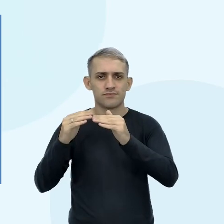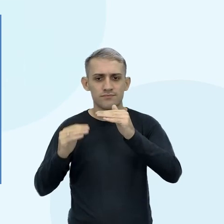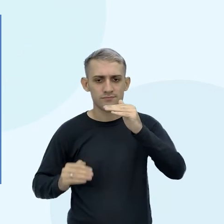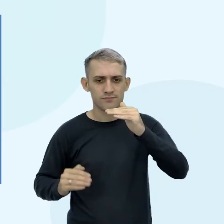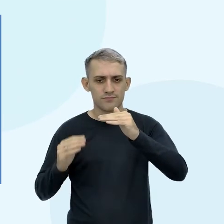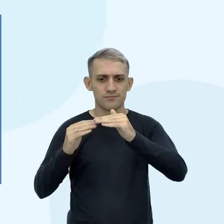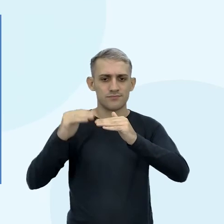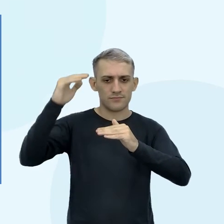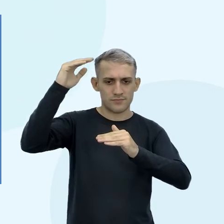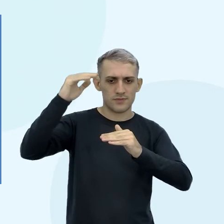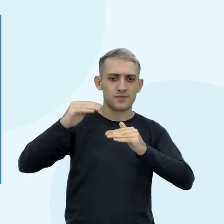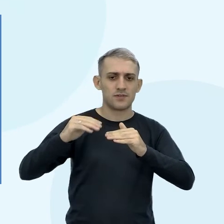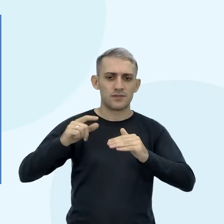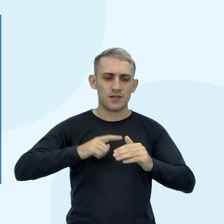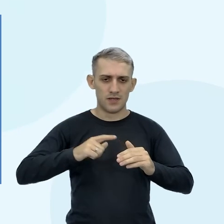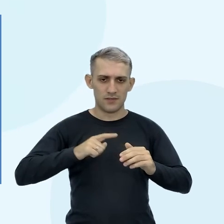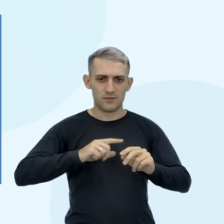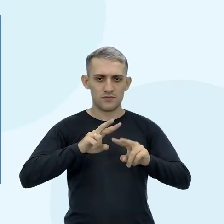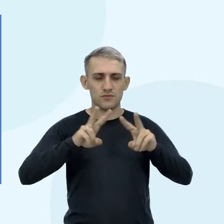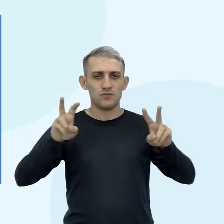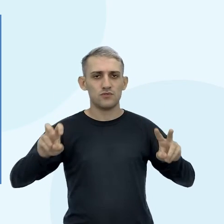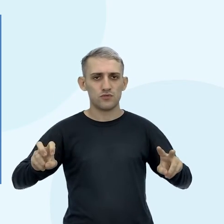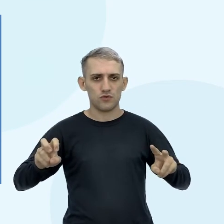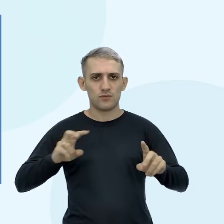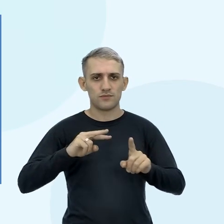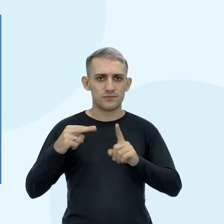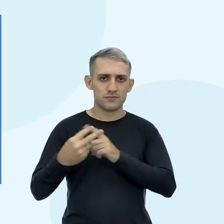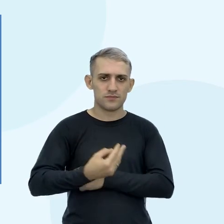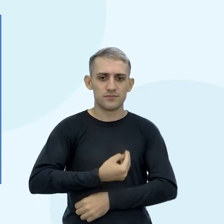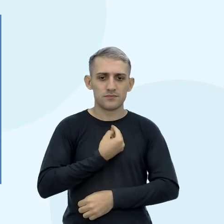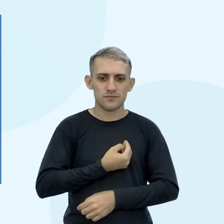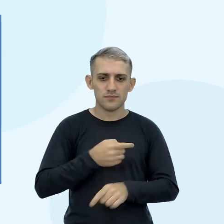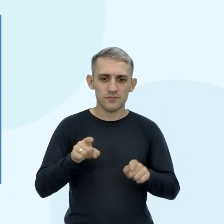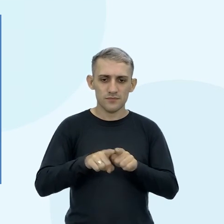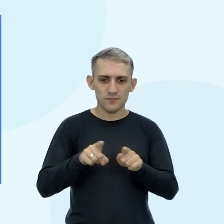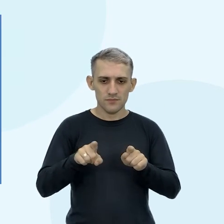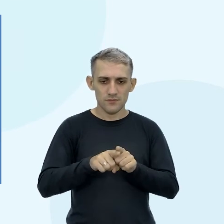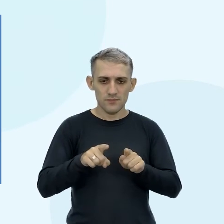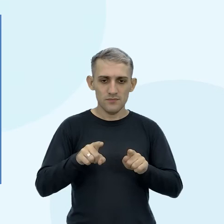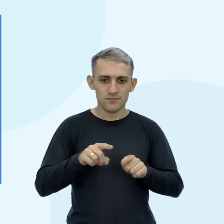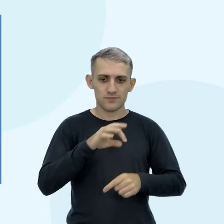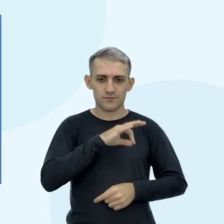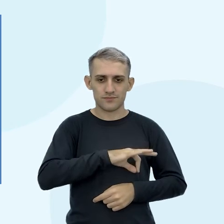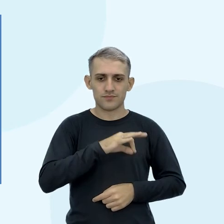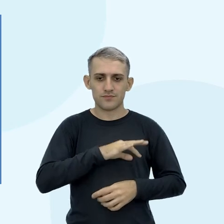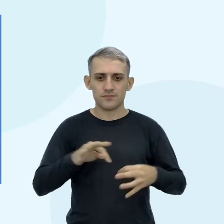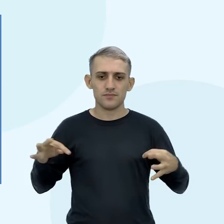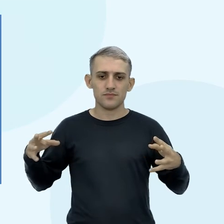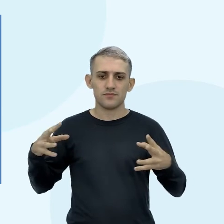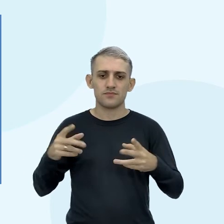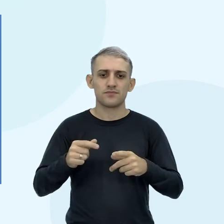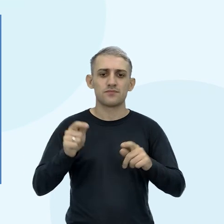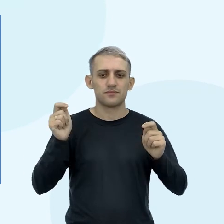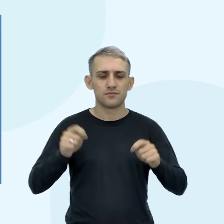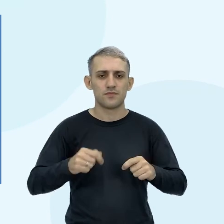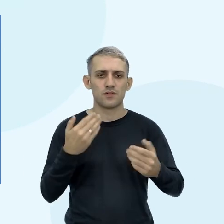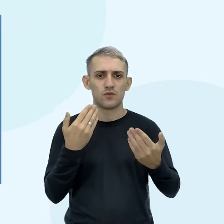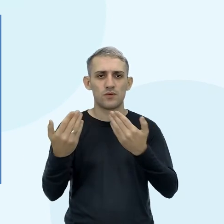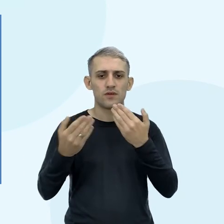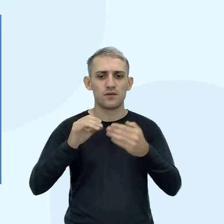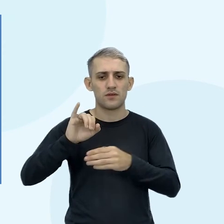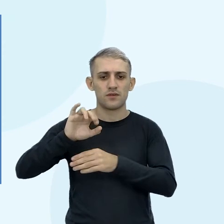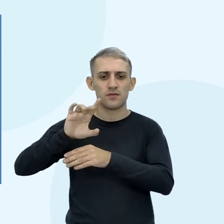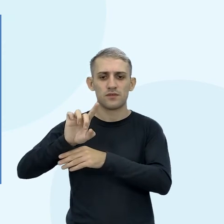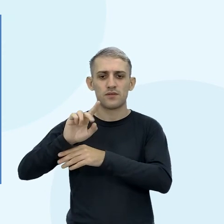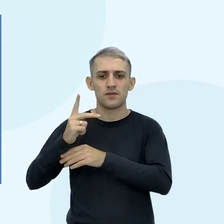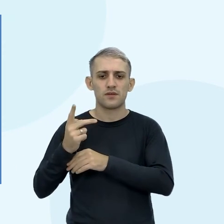que impacta diretamente na expectativa de vida, no nível de escolaridade e da renda nacional, a partir do comparativo do IDH.